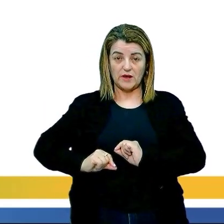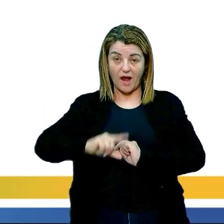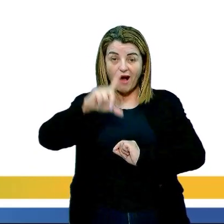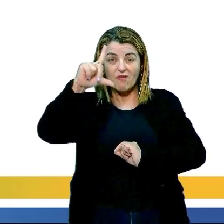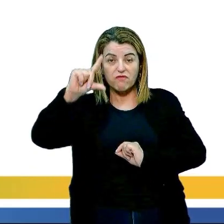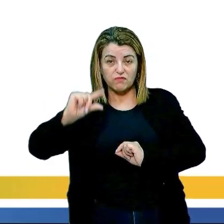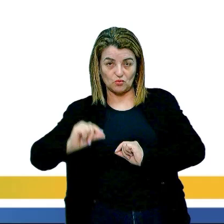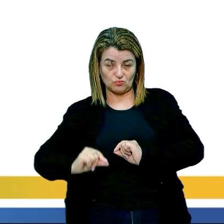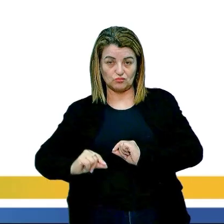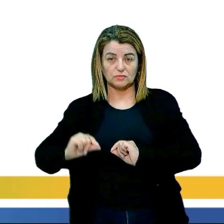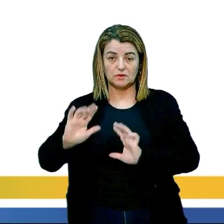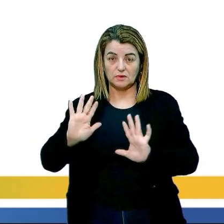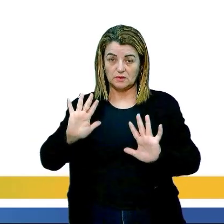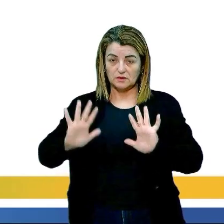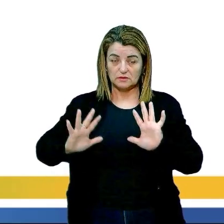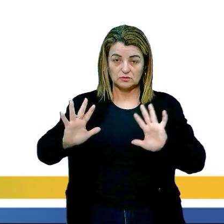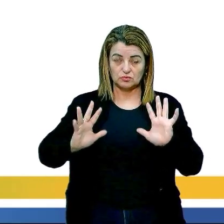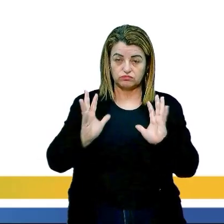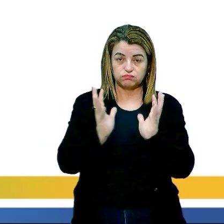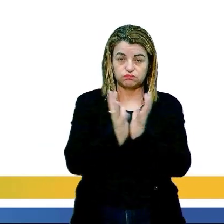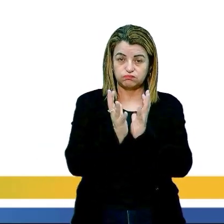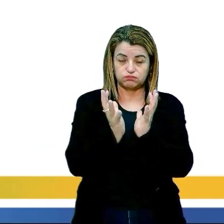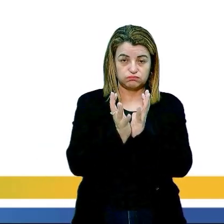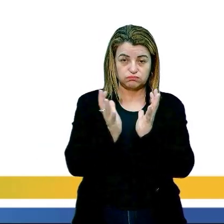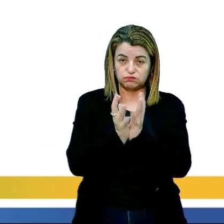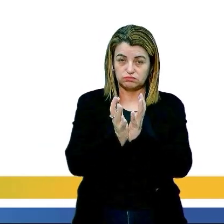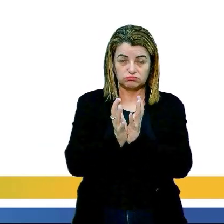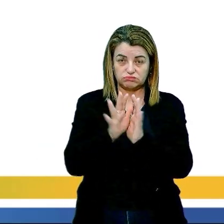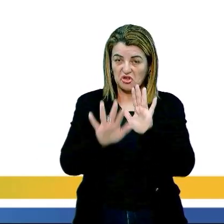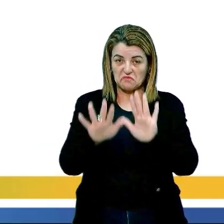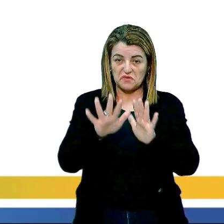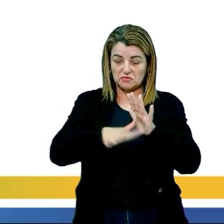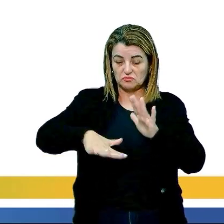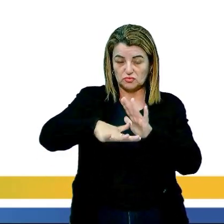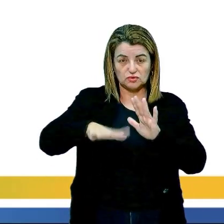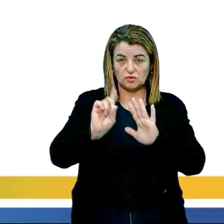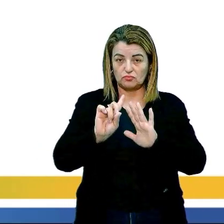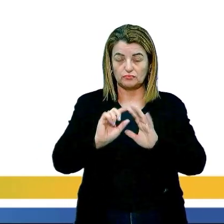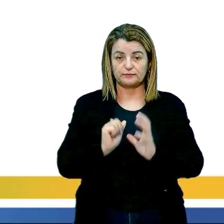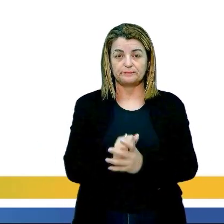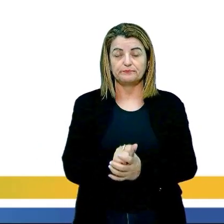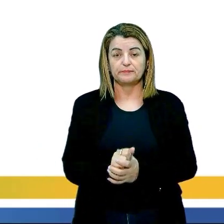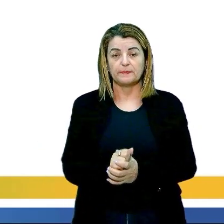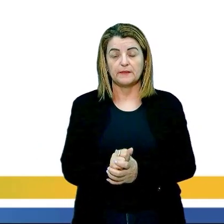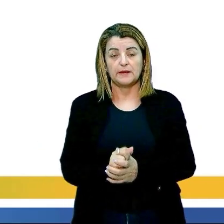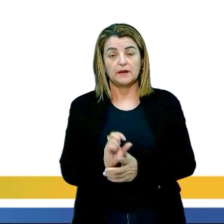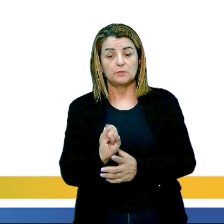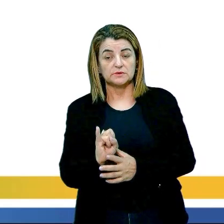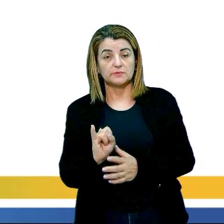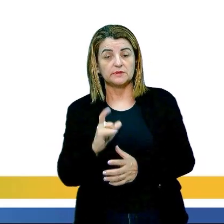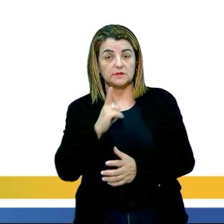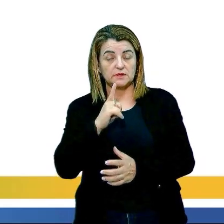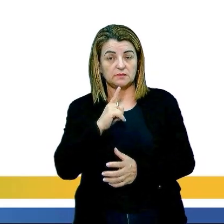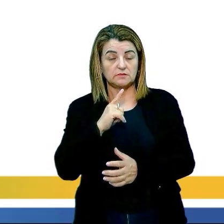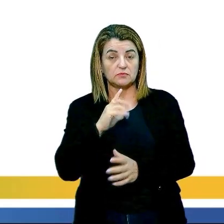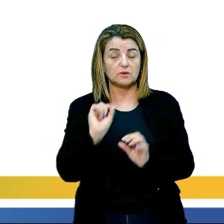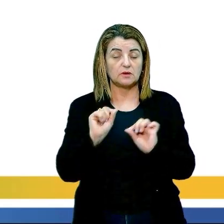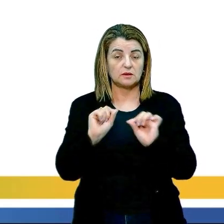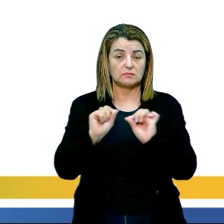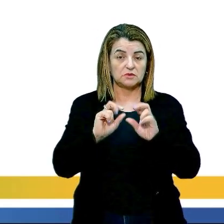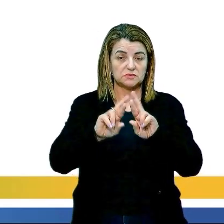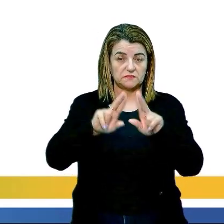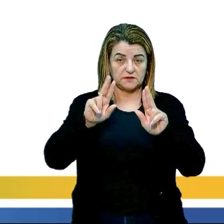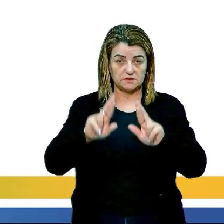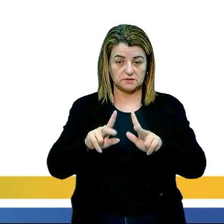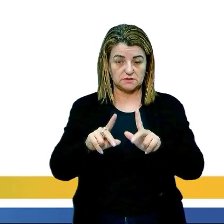aí da população, então não dá para dizer que eles estão no mesmo nicho, não. Porque senão haveria uma competição, tá ok? Então